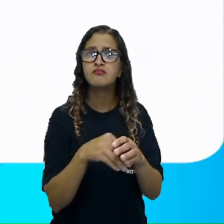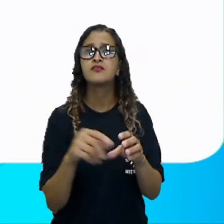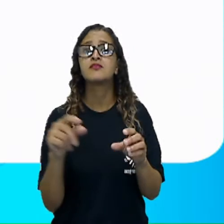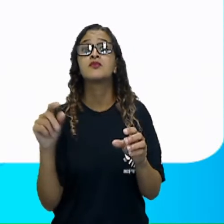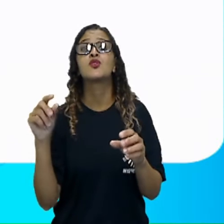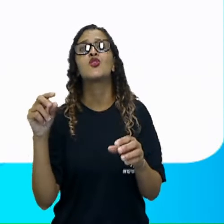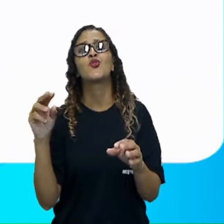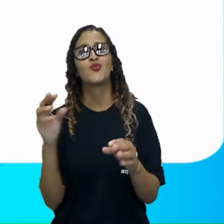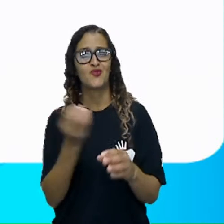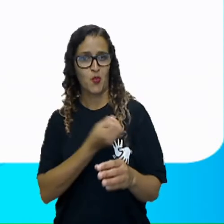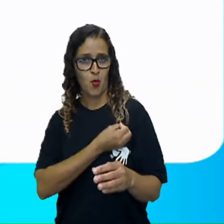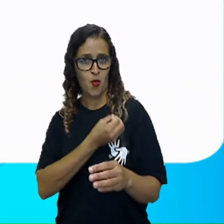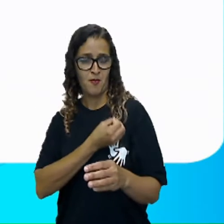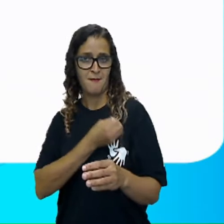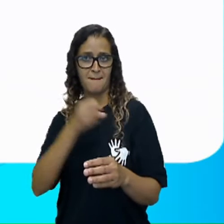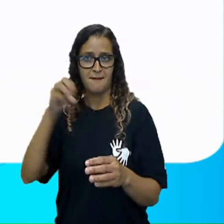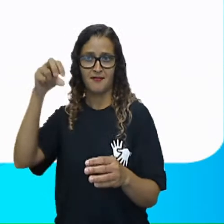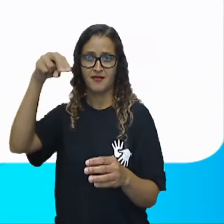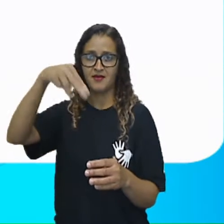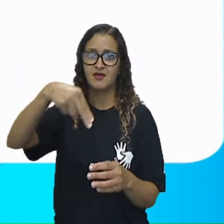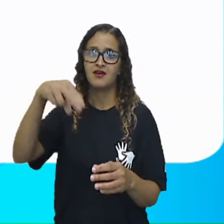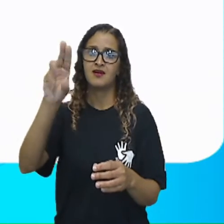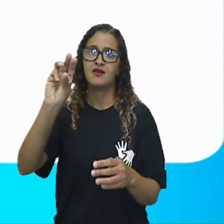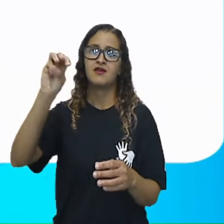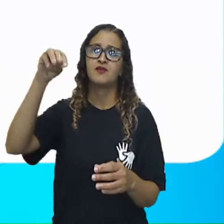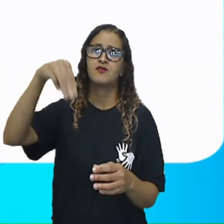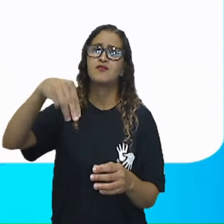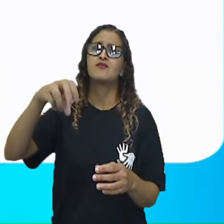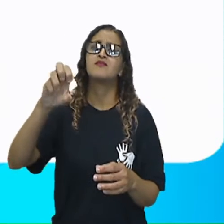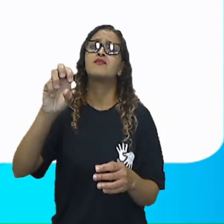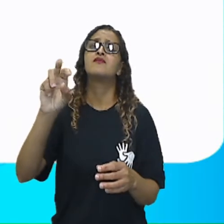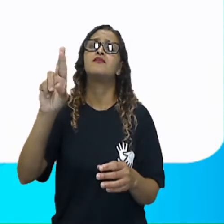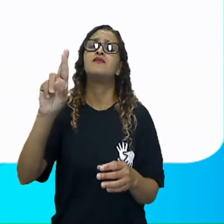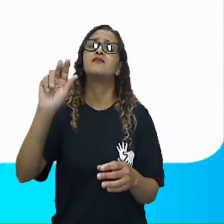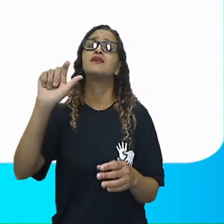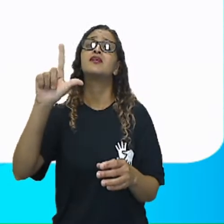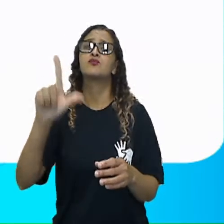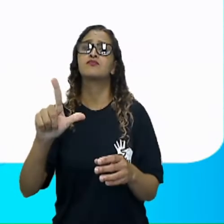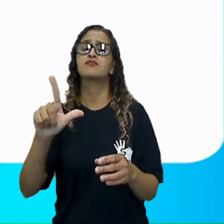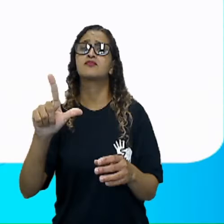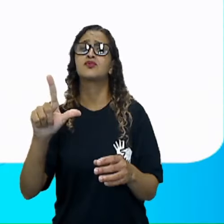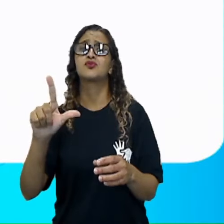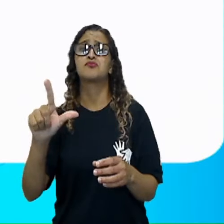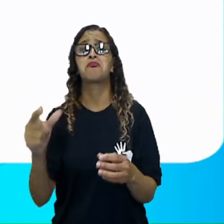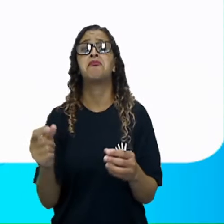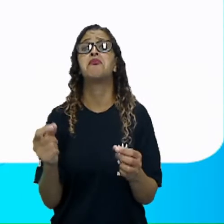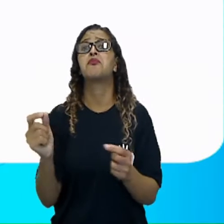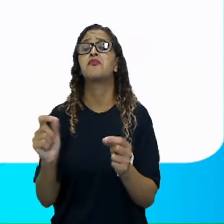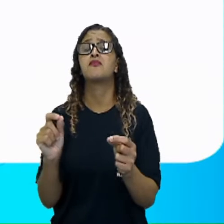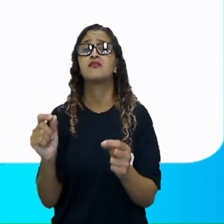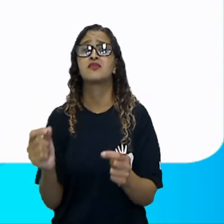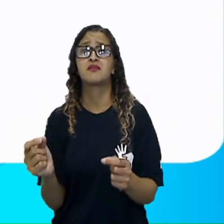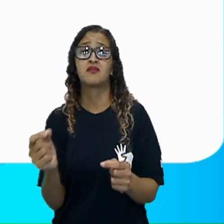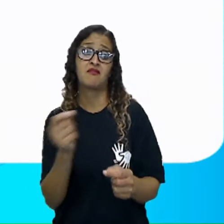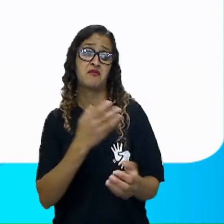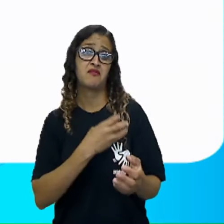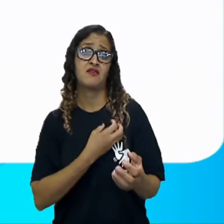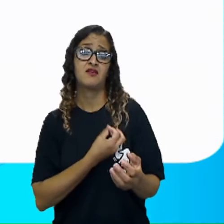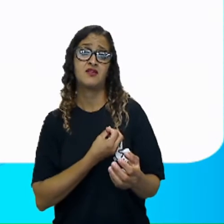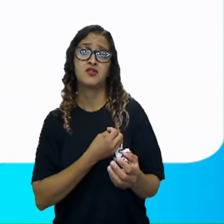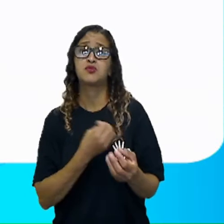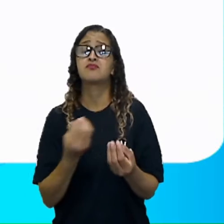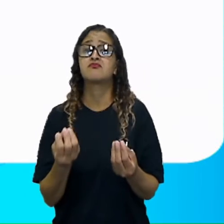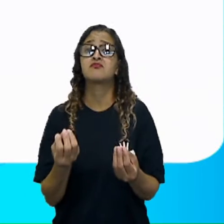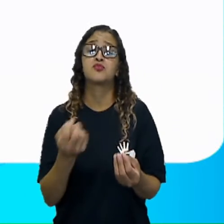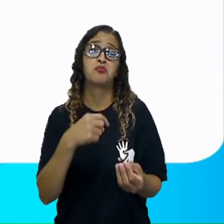São os numerais. E o que é numeral, professora? Eu conheço o número lá na matemática. E aqui na